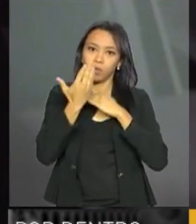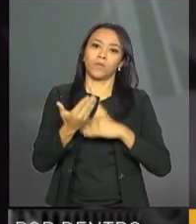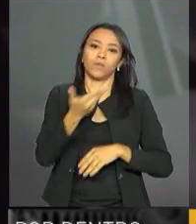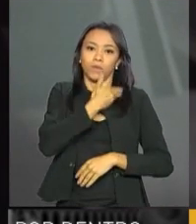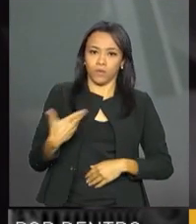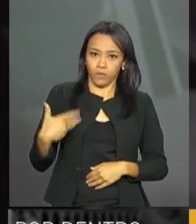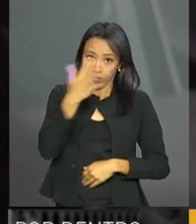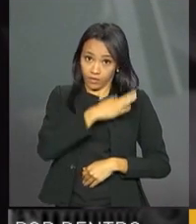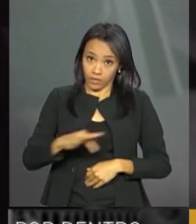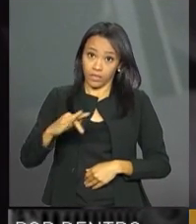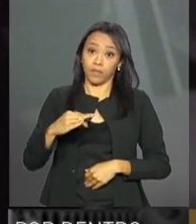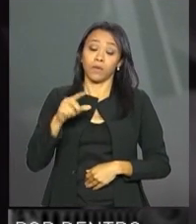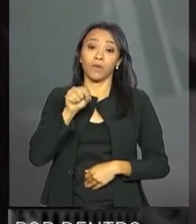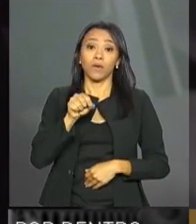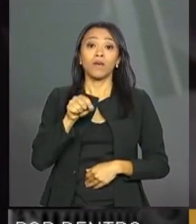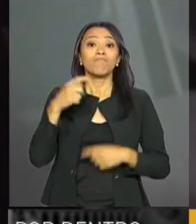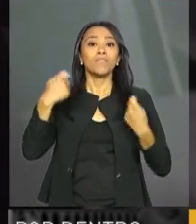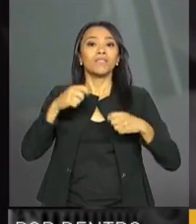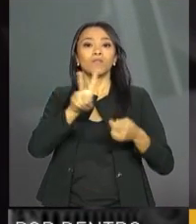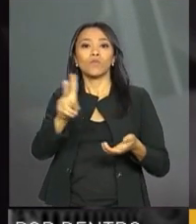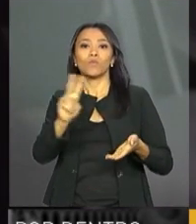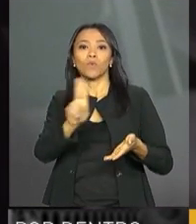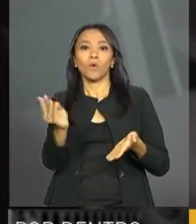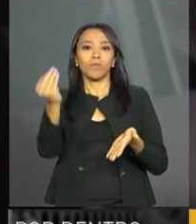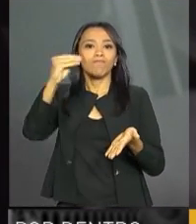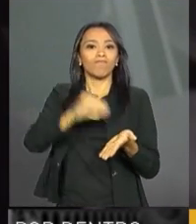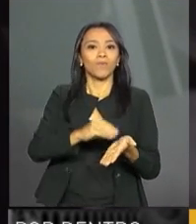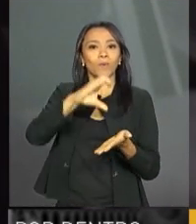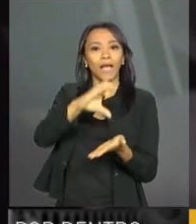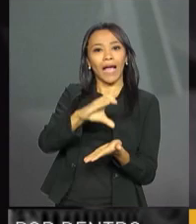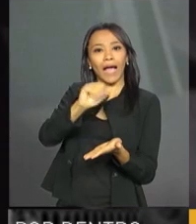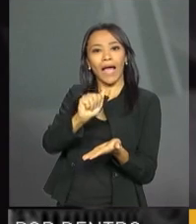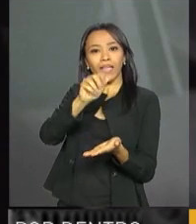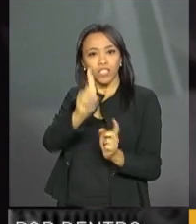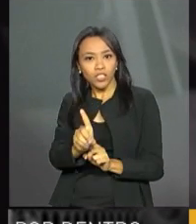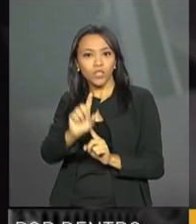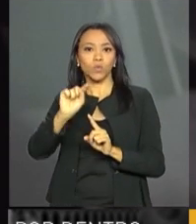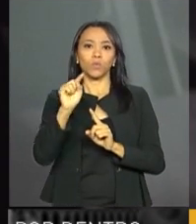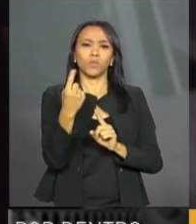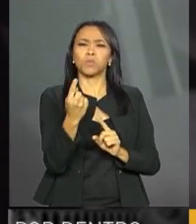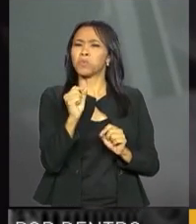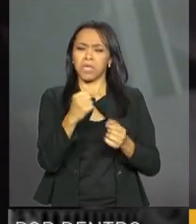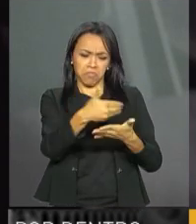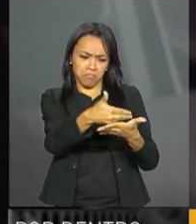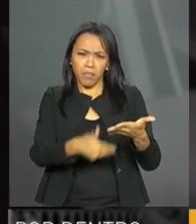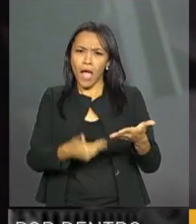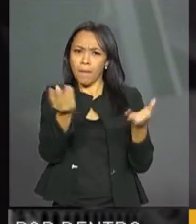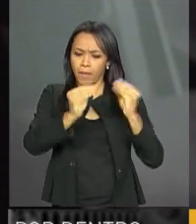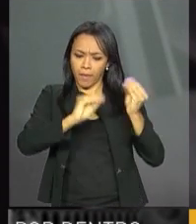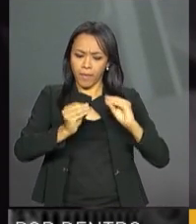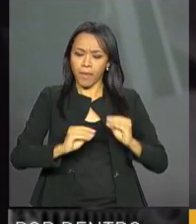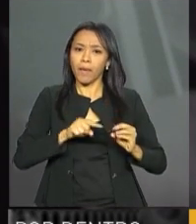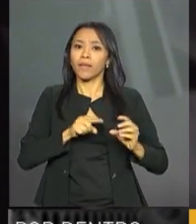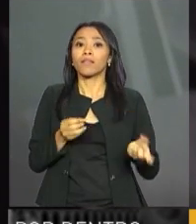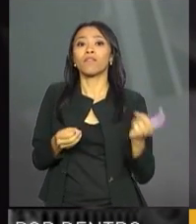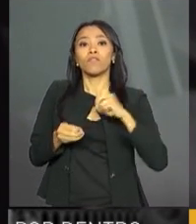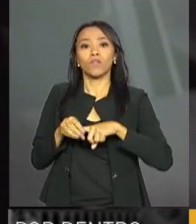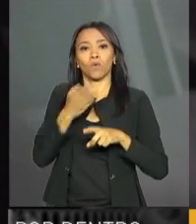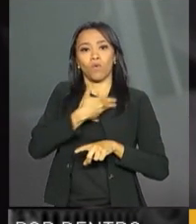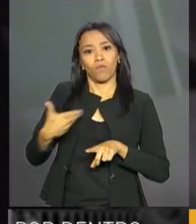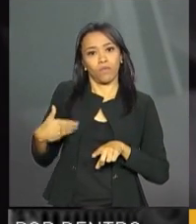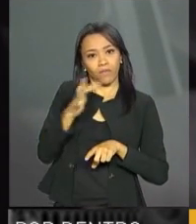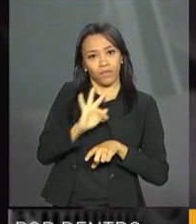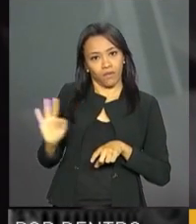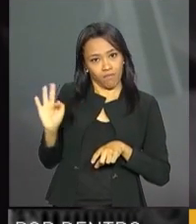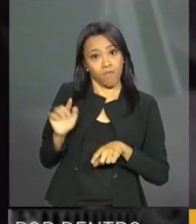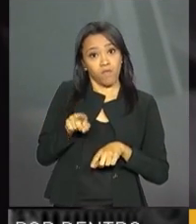do governo federal estar cadastrado no CAD único que é o cadastro de programas federais do governo federal você